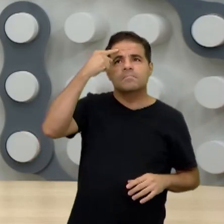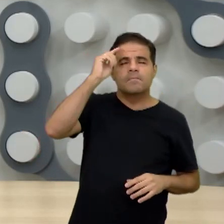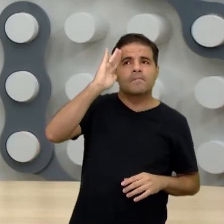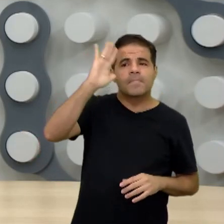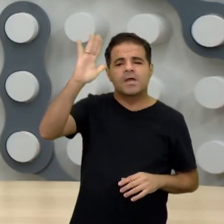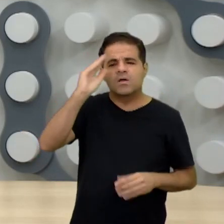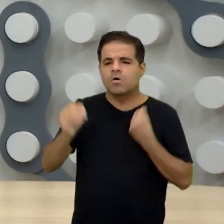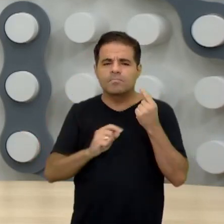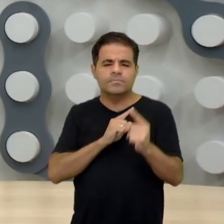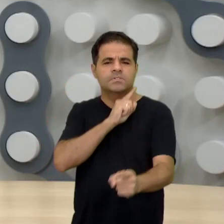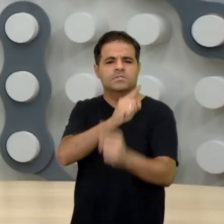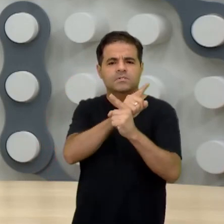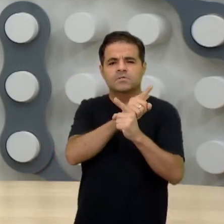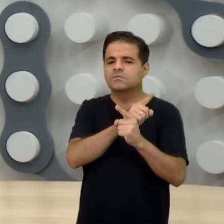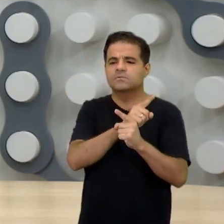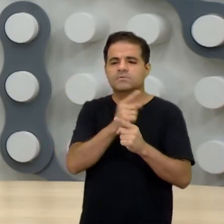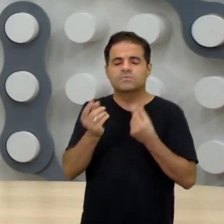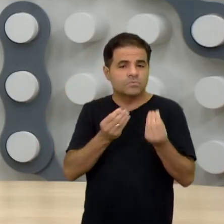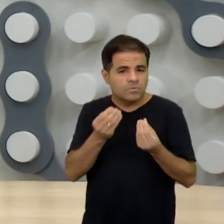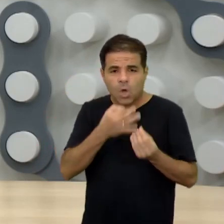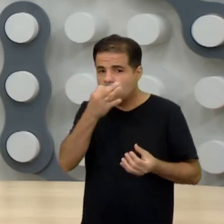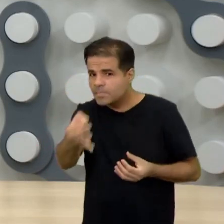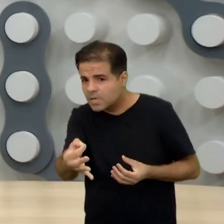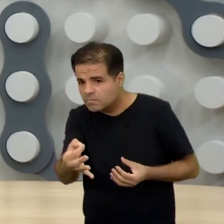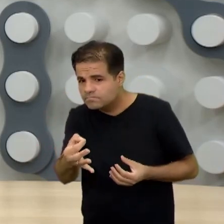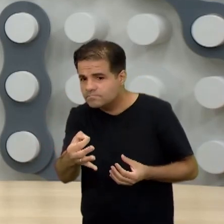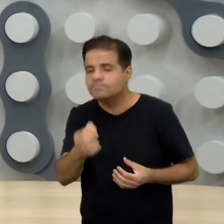você descobre isso? A partir de uma opinião?